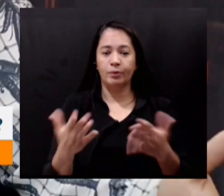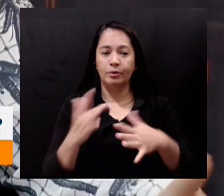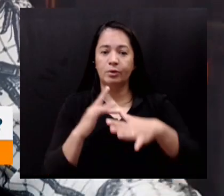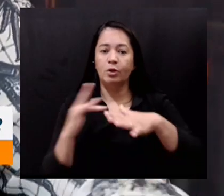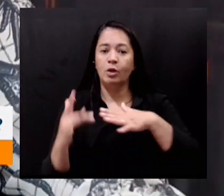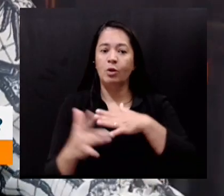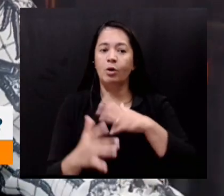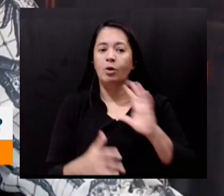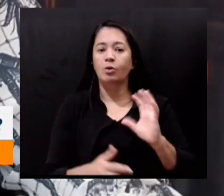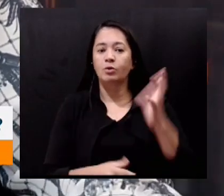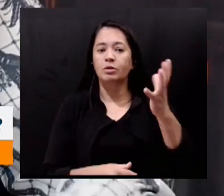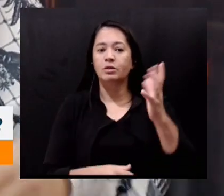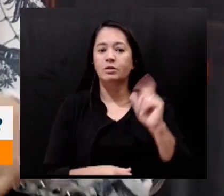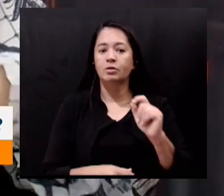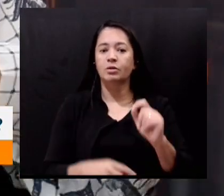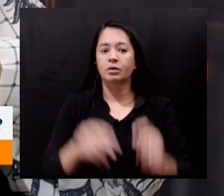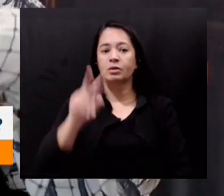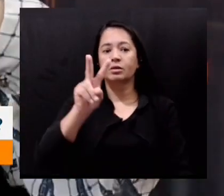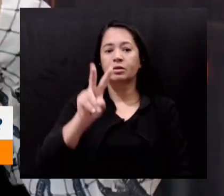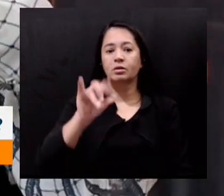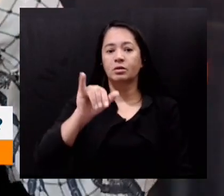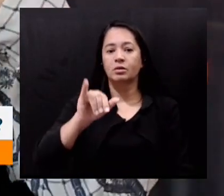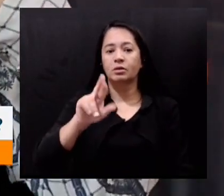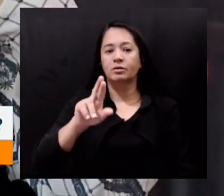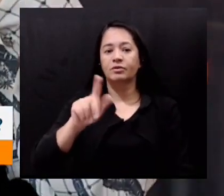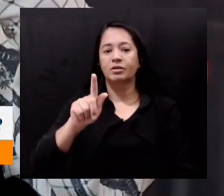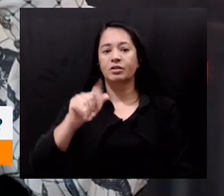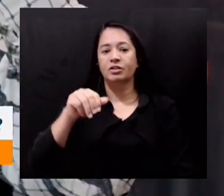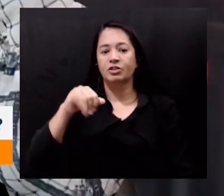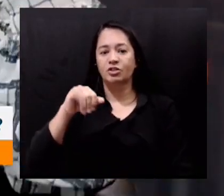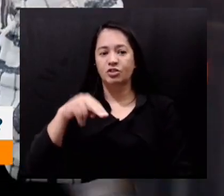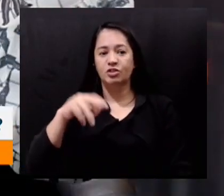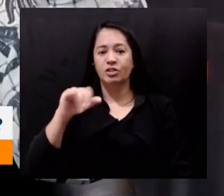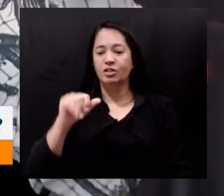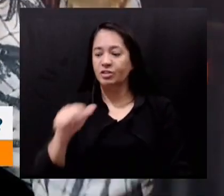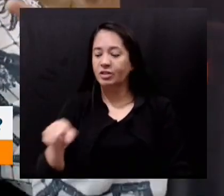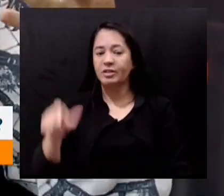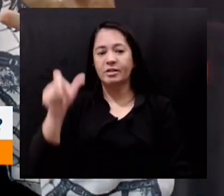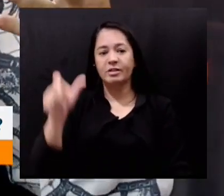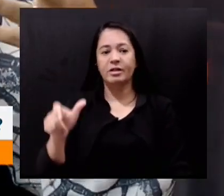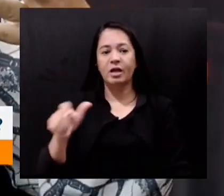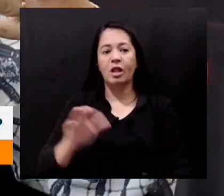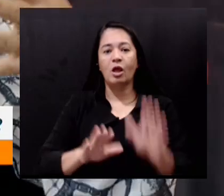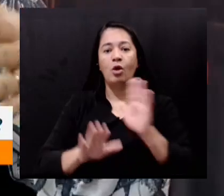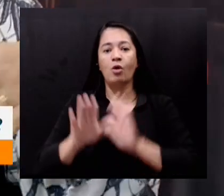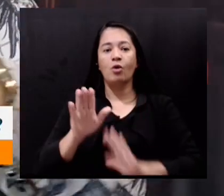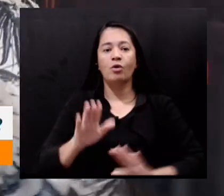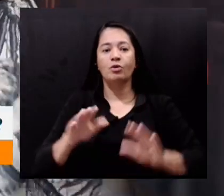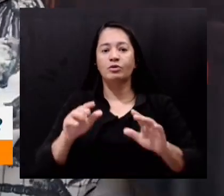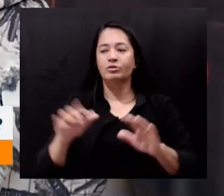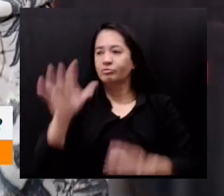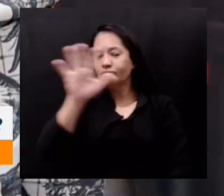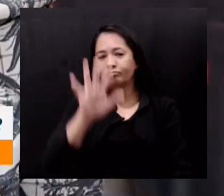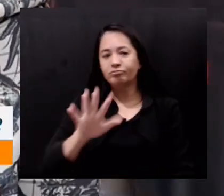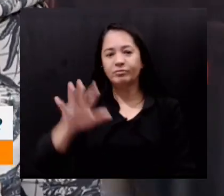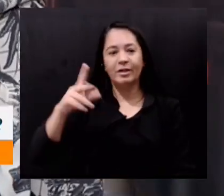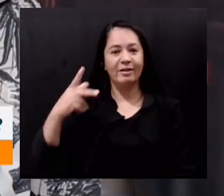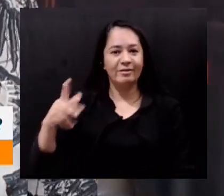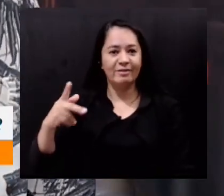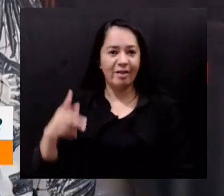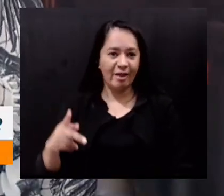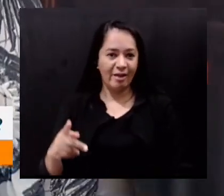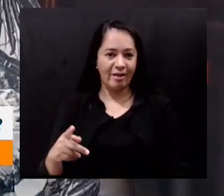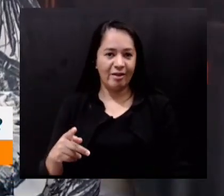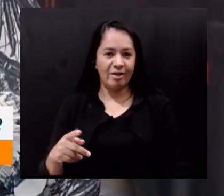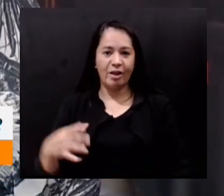da Virgínia e tal, Sim, e também. você vê que ela tomou cuidado com a imagem dela, né, o Exato. que roupa vestir,